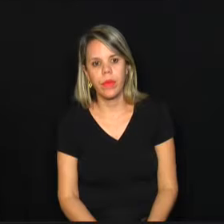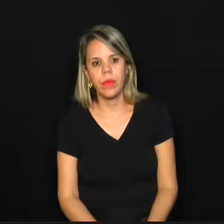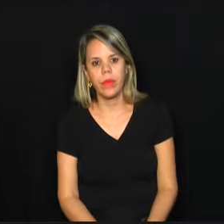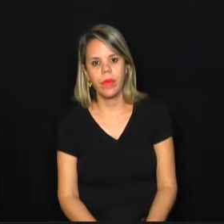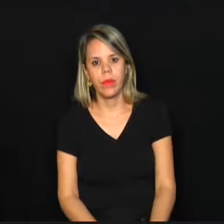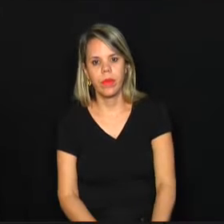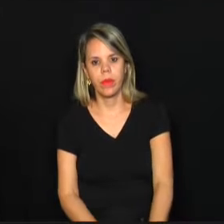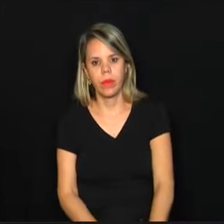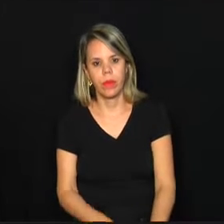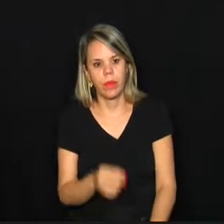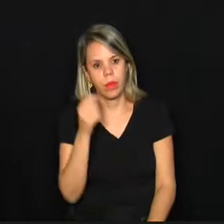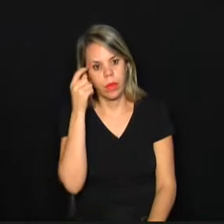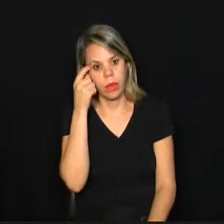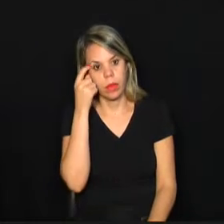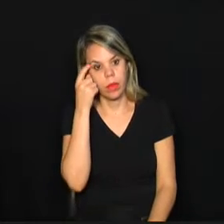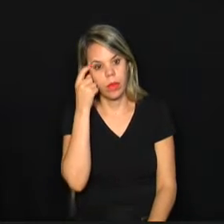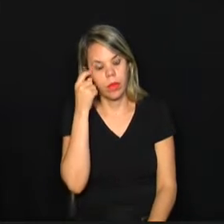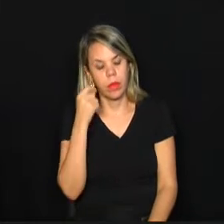ouvir?